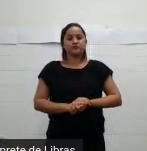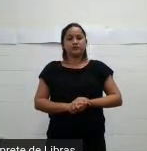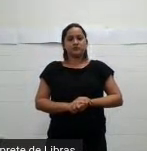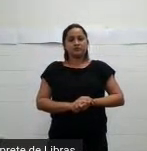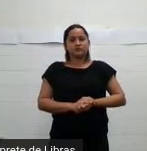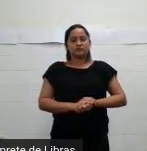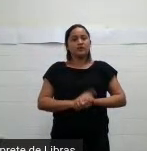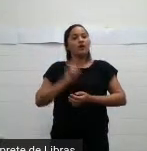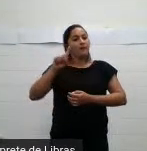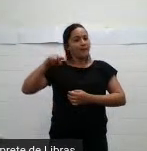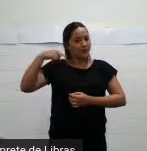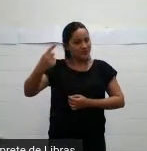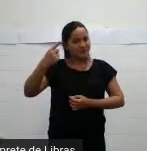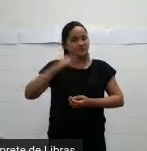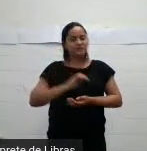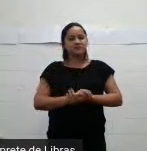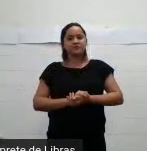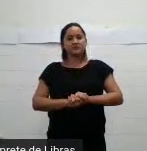Próximo.